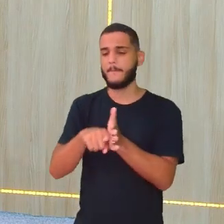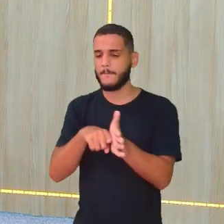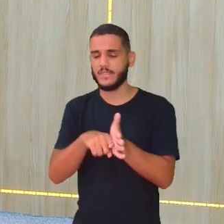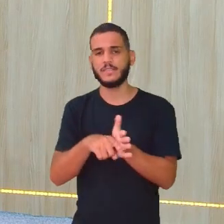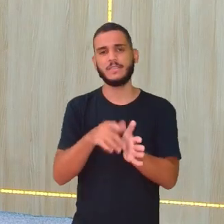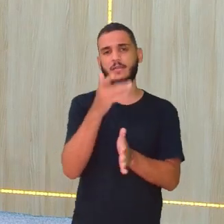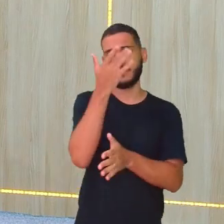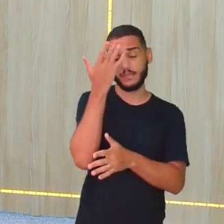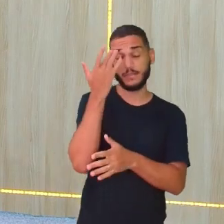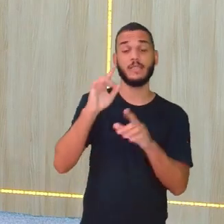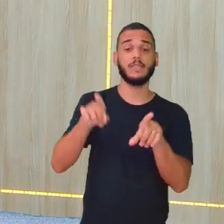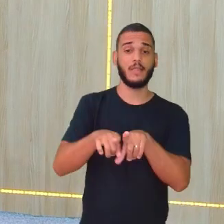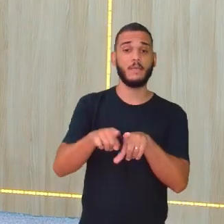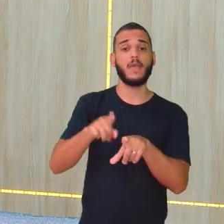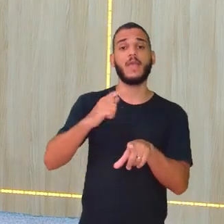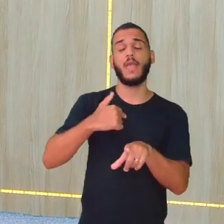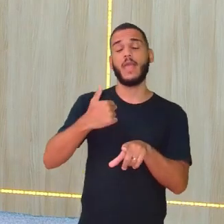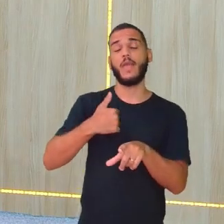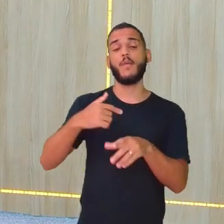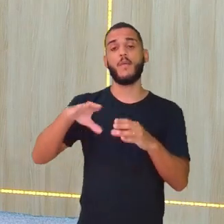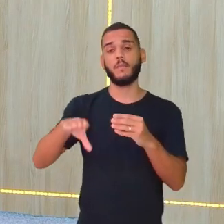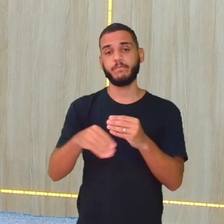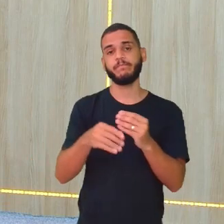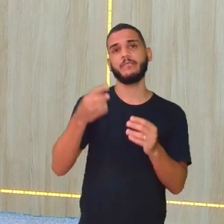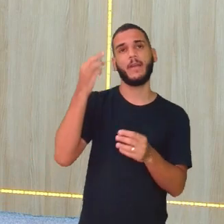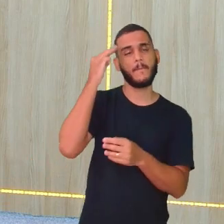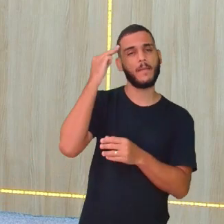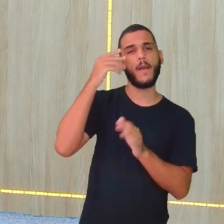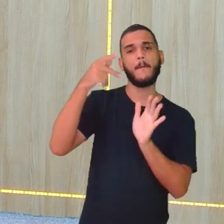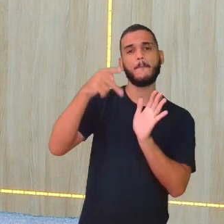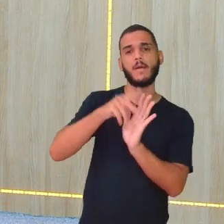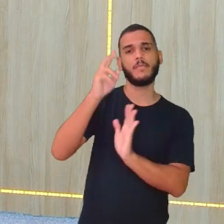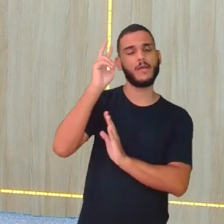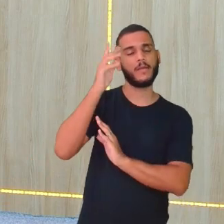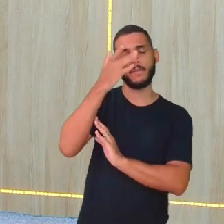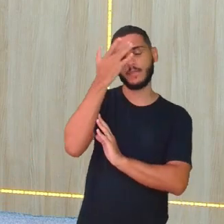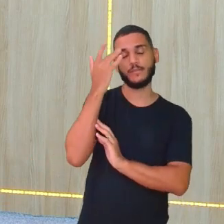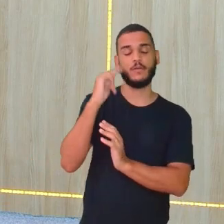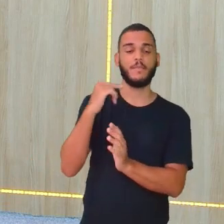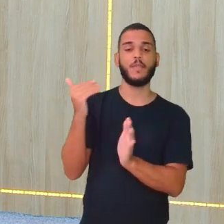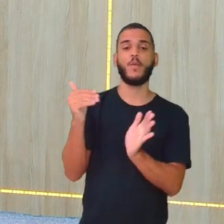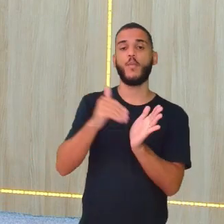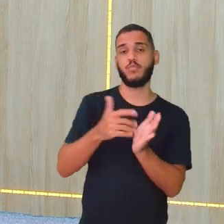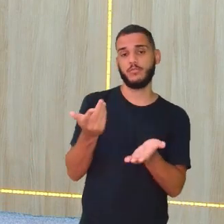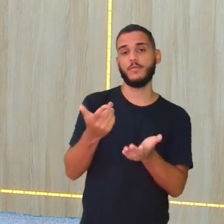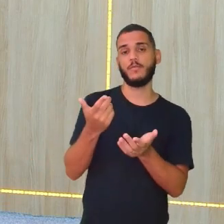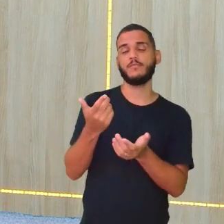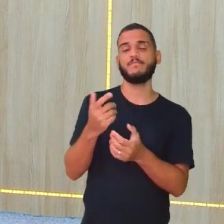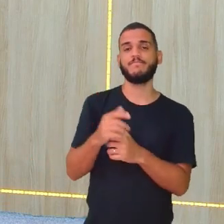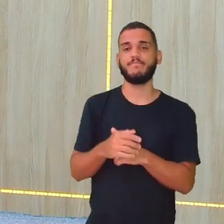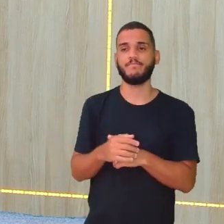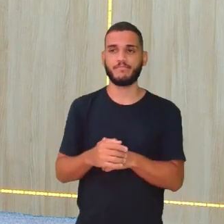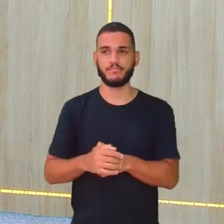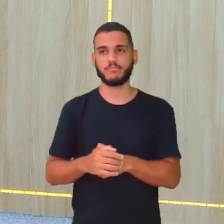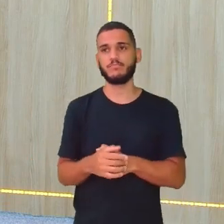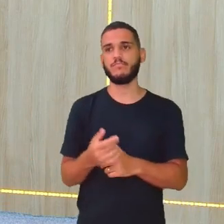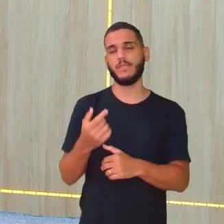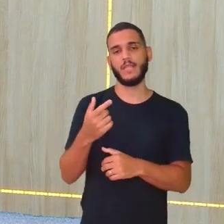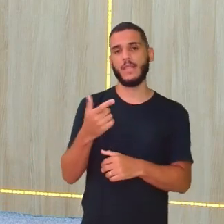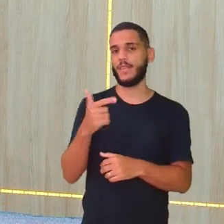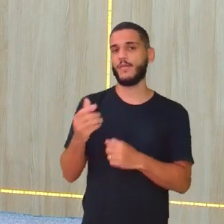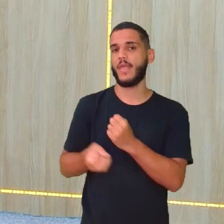E às vezes, inclusive, eu contribuo para a própria memória da pessoa. Sim. Nesse último episódio, 100 anos de algodão, não vou dar um